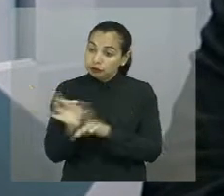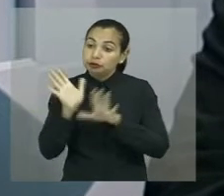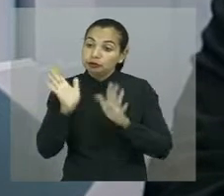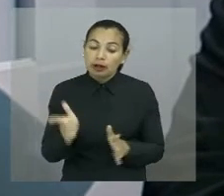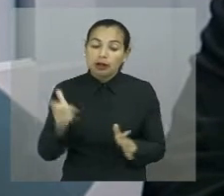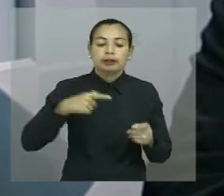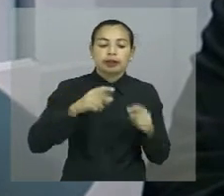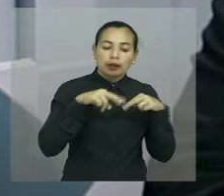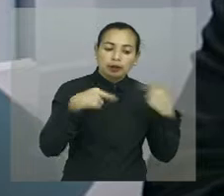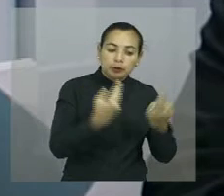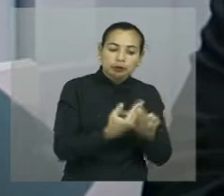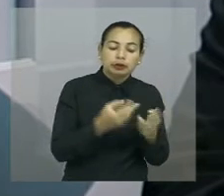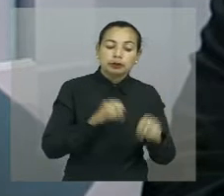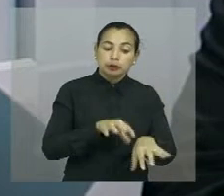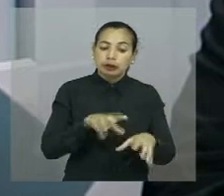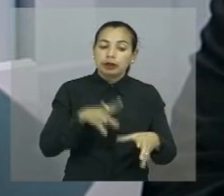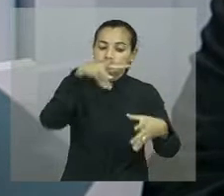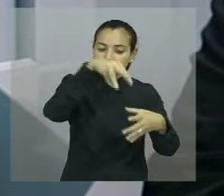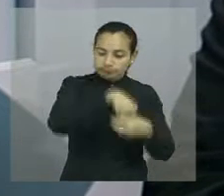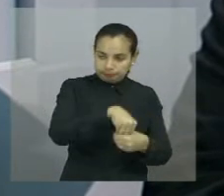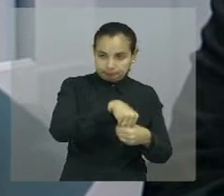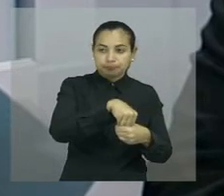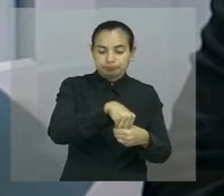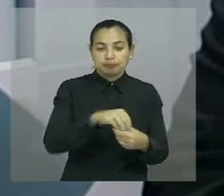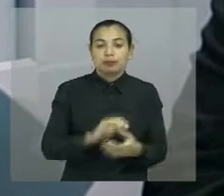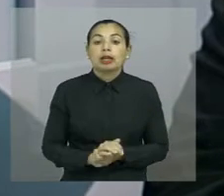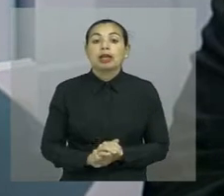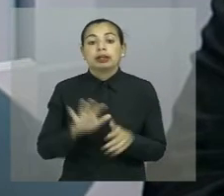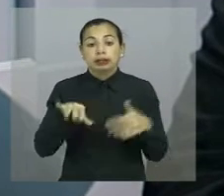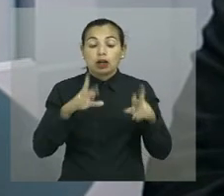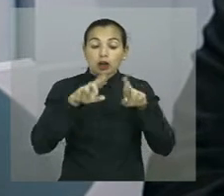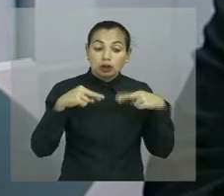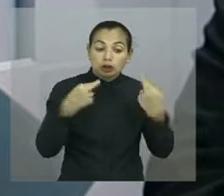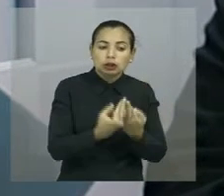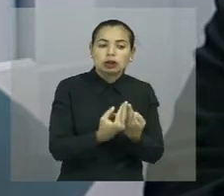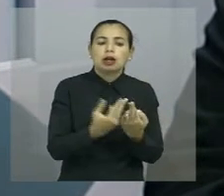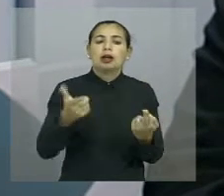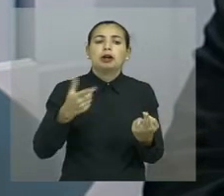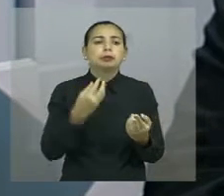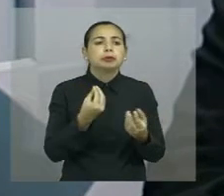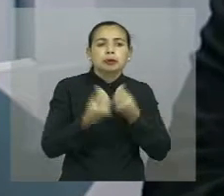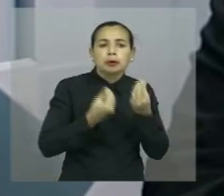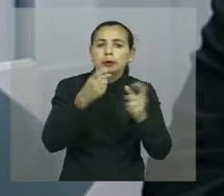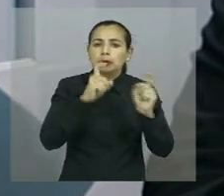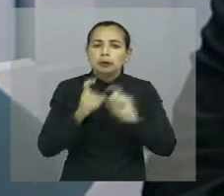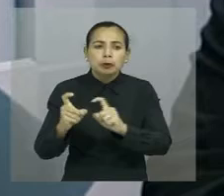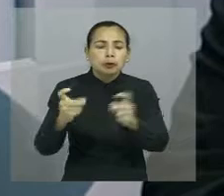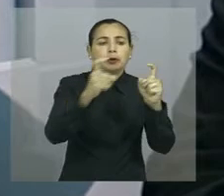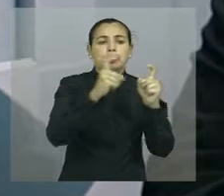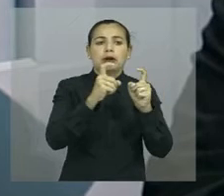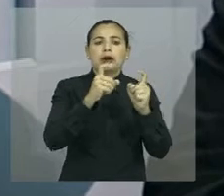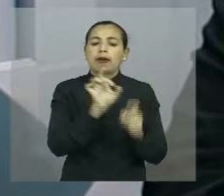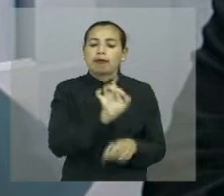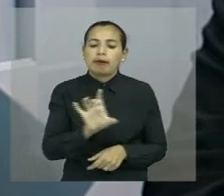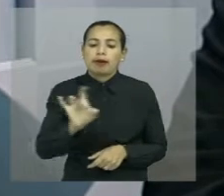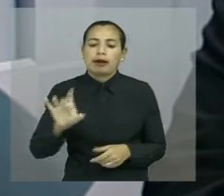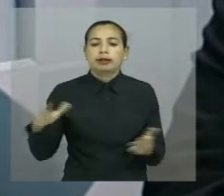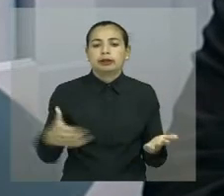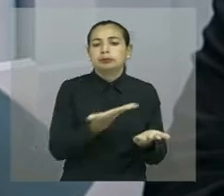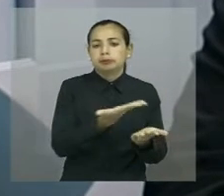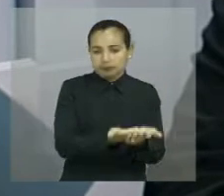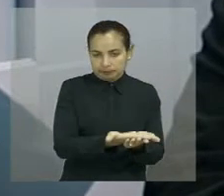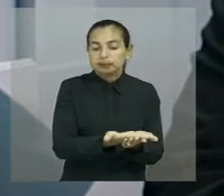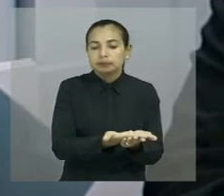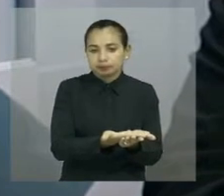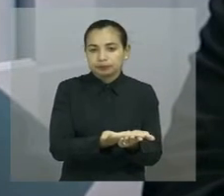Educação, essa é a parte interna. E com esta reunião nós vamos deliberar sobre estas matérias, como também, no caso